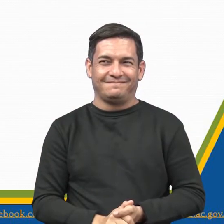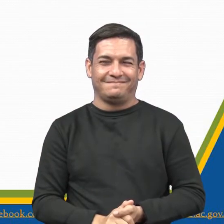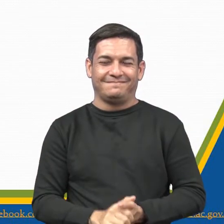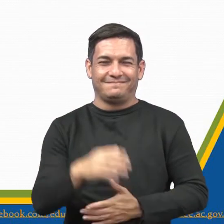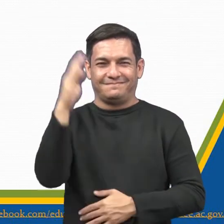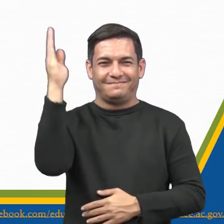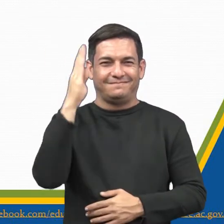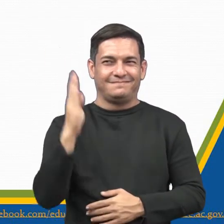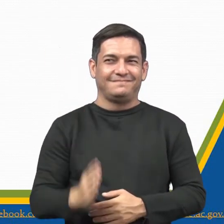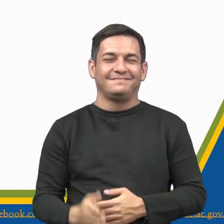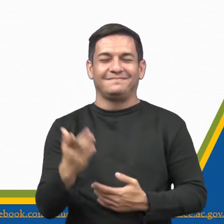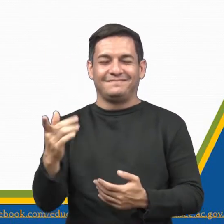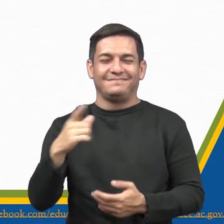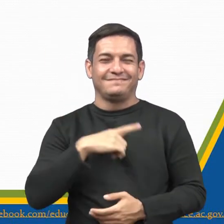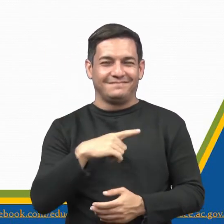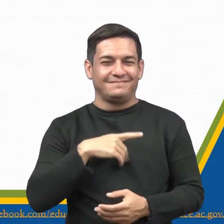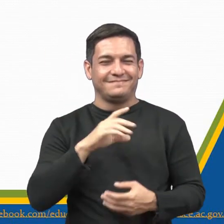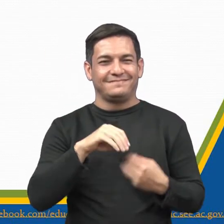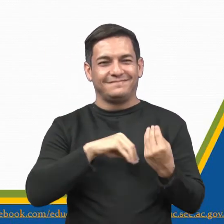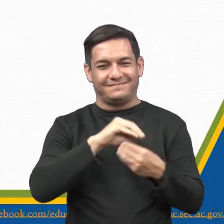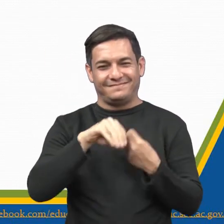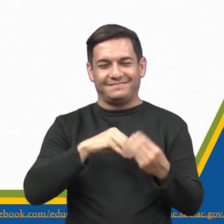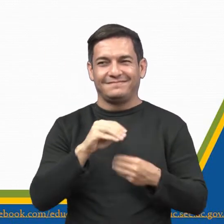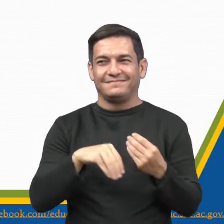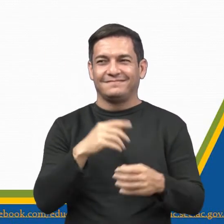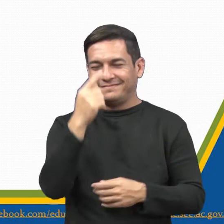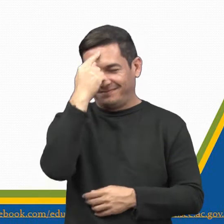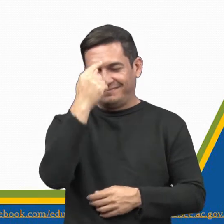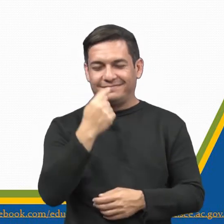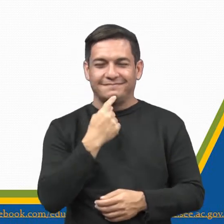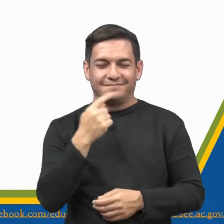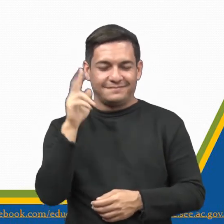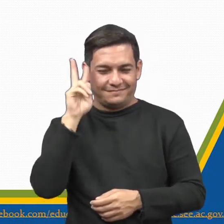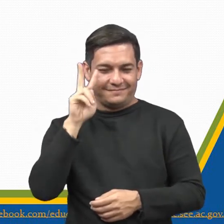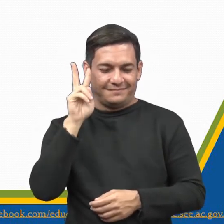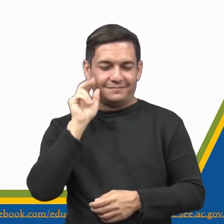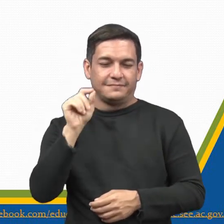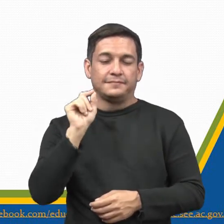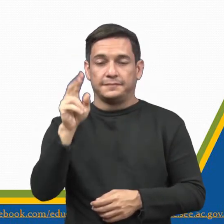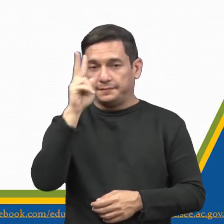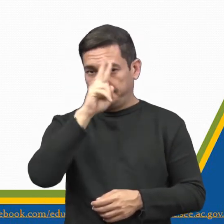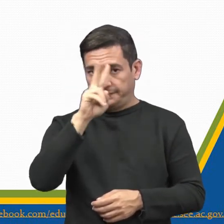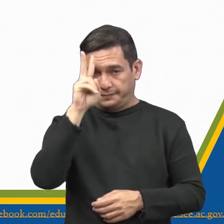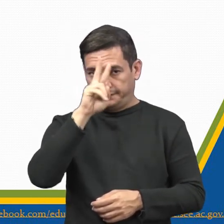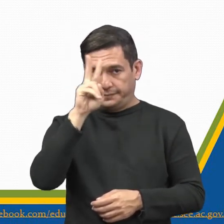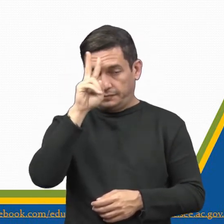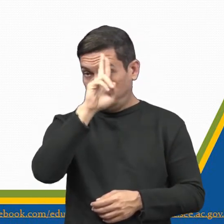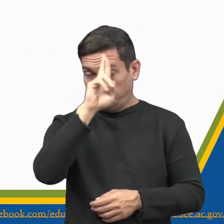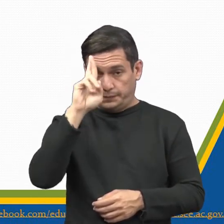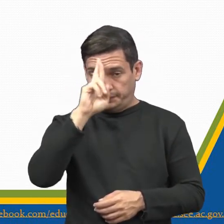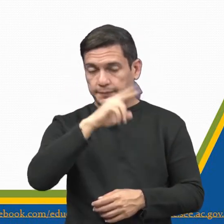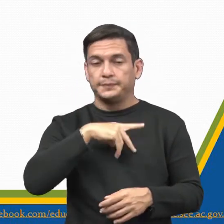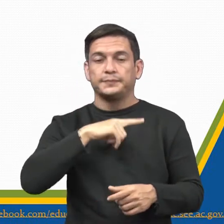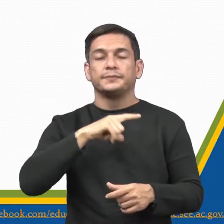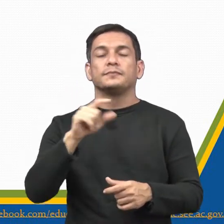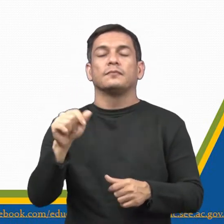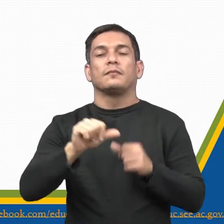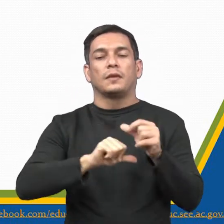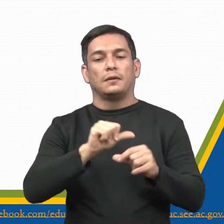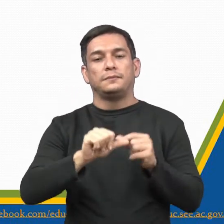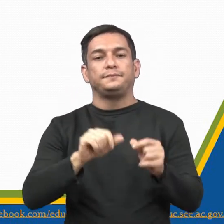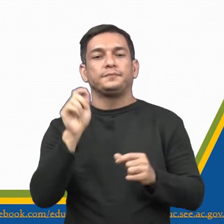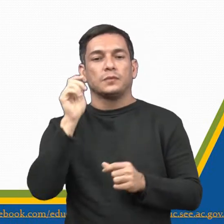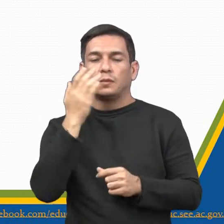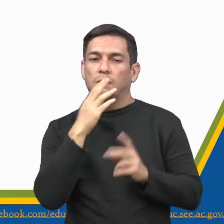O Brasil aí, nós temos uma mistura. Essa imagem é só para a gente relembrar um pouco de história. Tem uma mistura do índio, né,